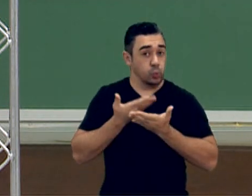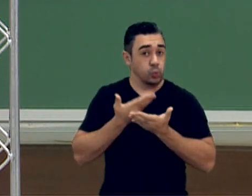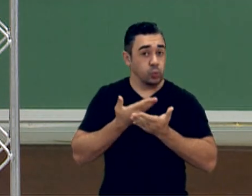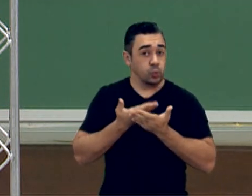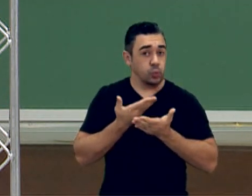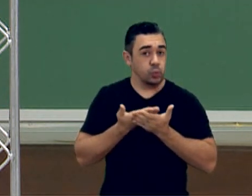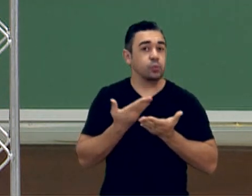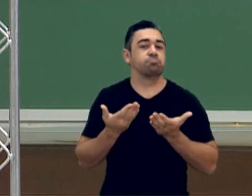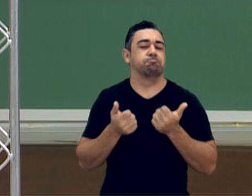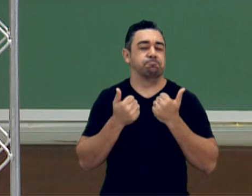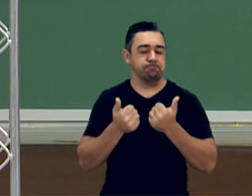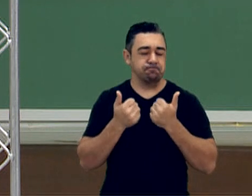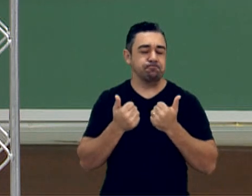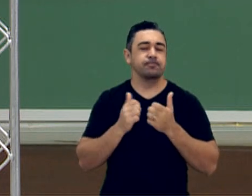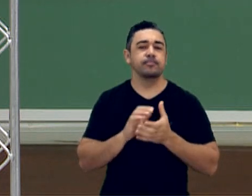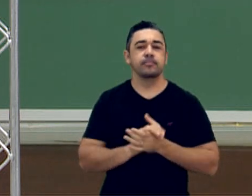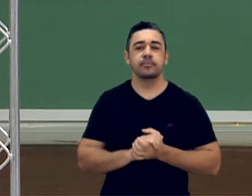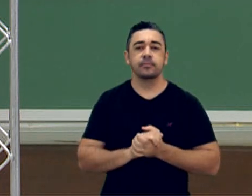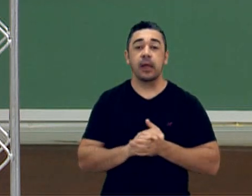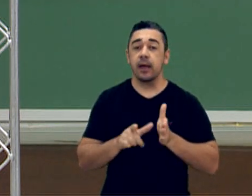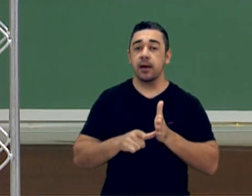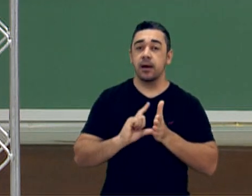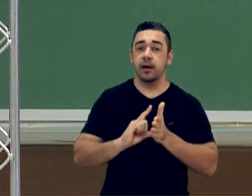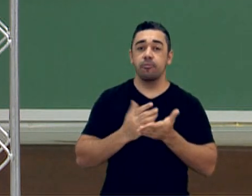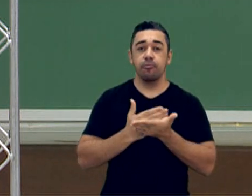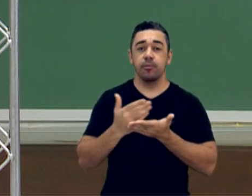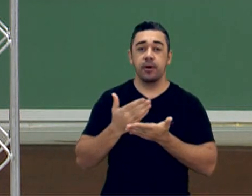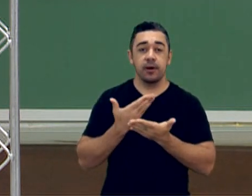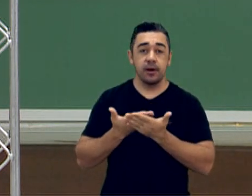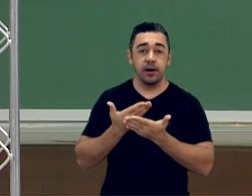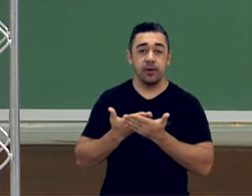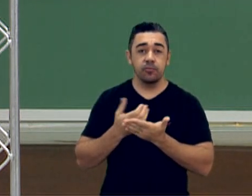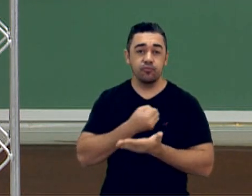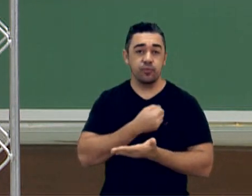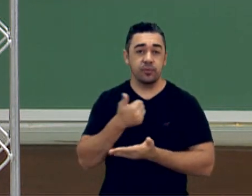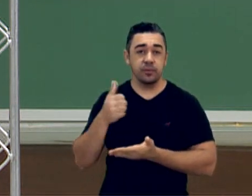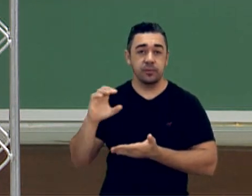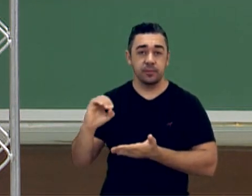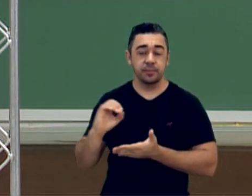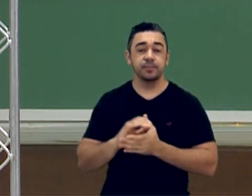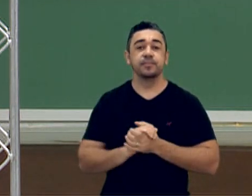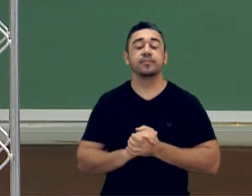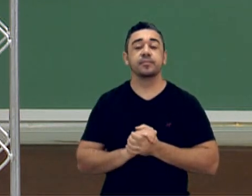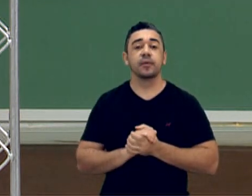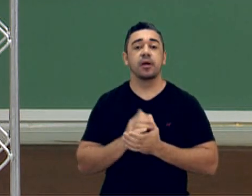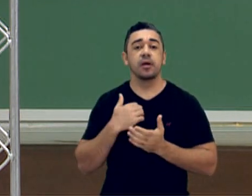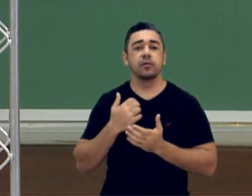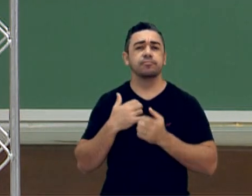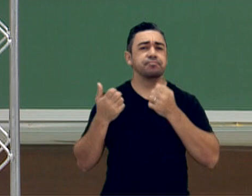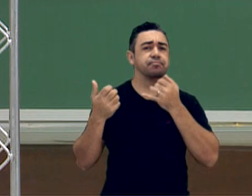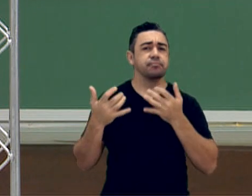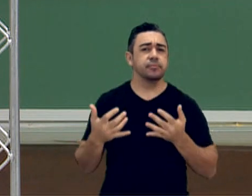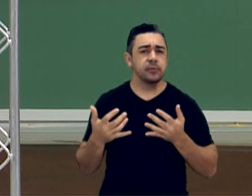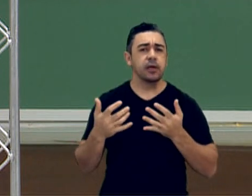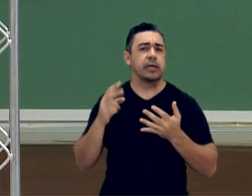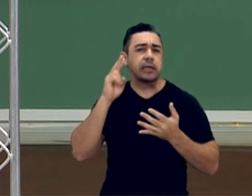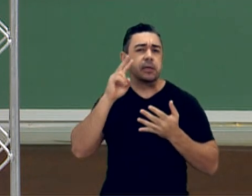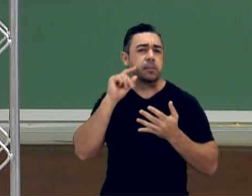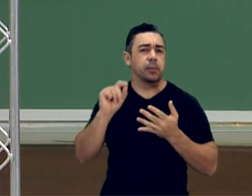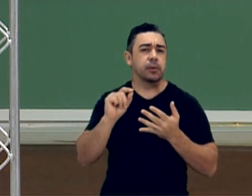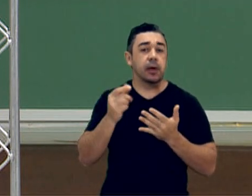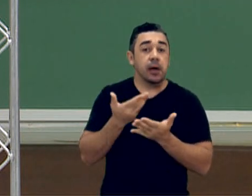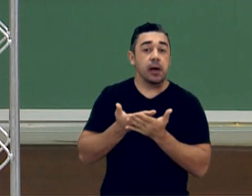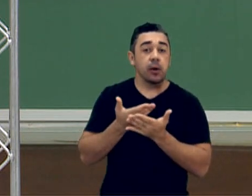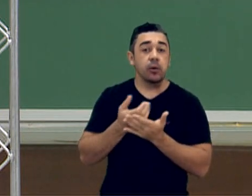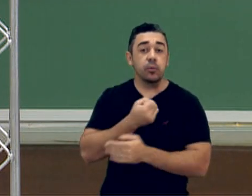bastante? Eu espero que sim. Antes de nós começarmos a aula 10, eu vou falar para vocês um pouquinho, recapitulando a